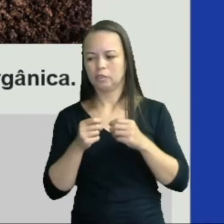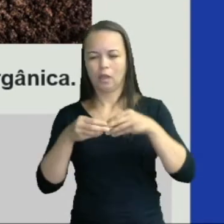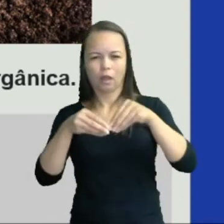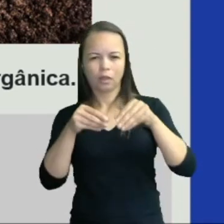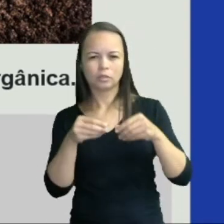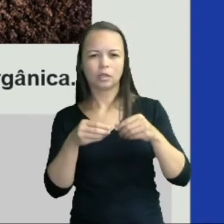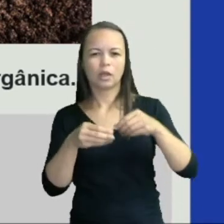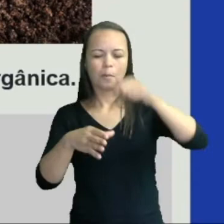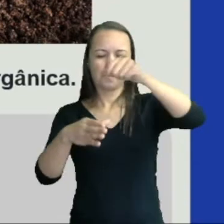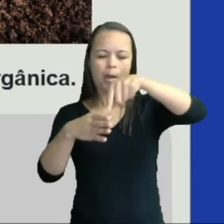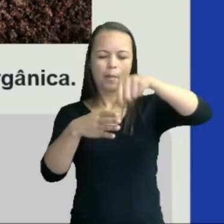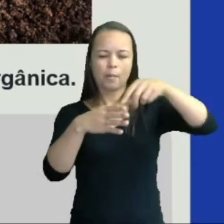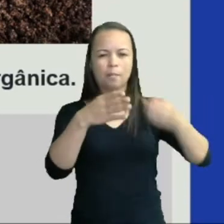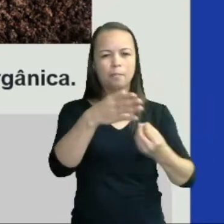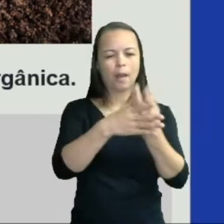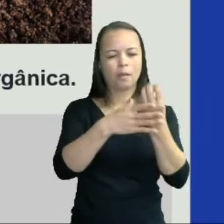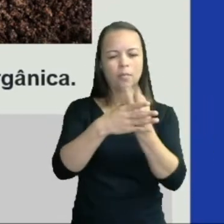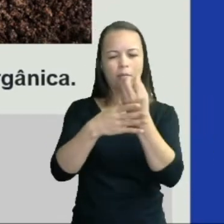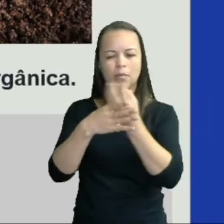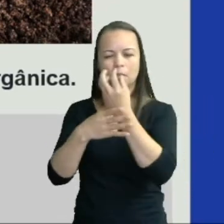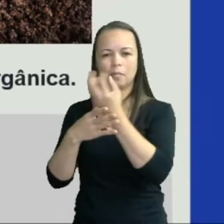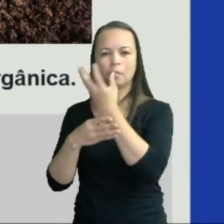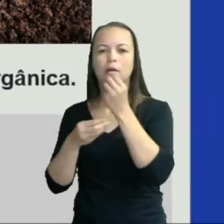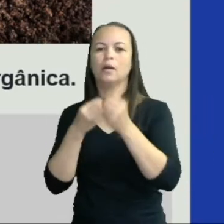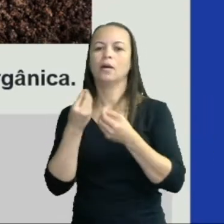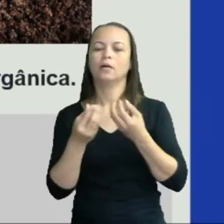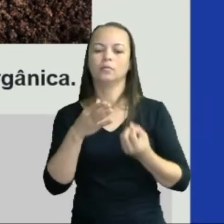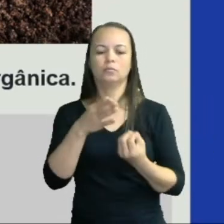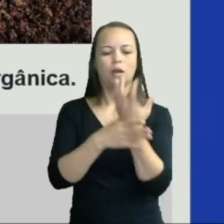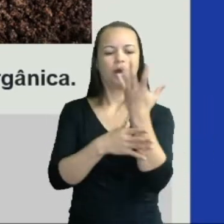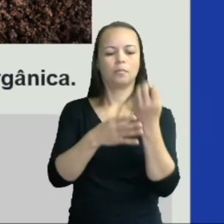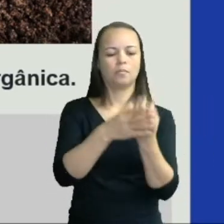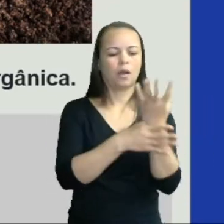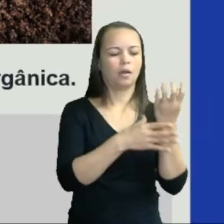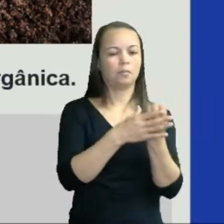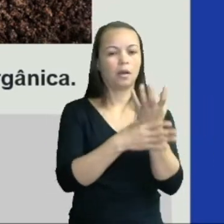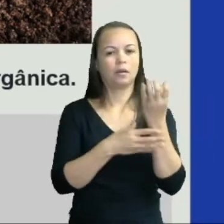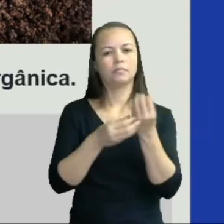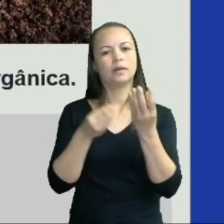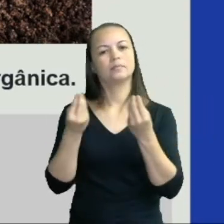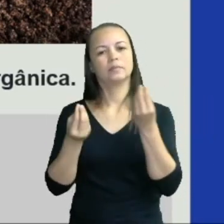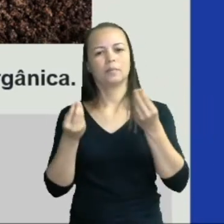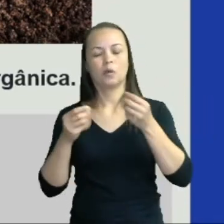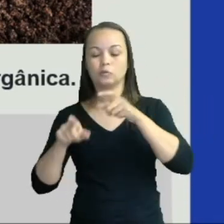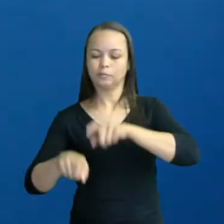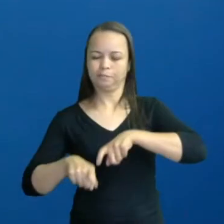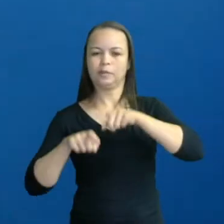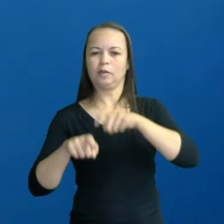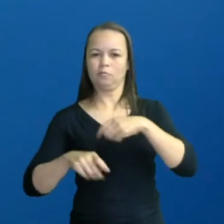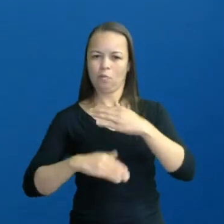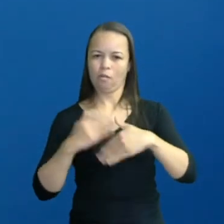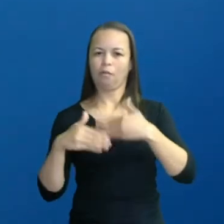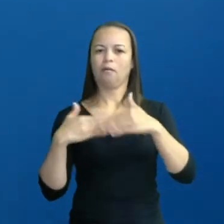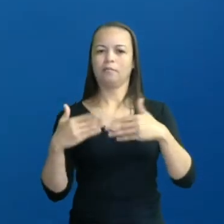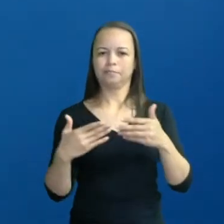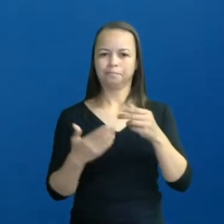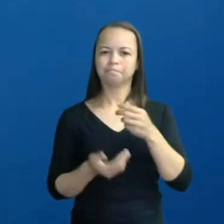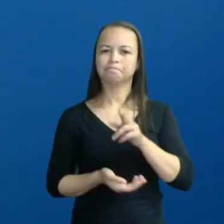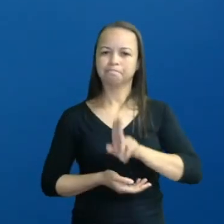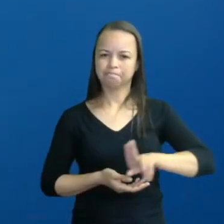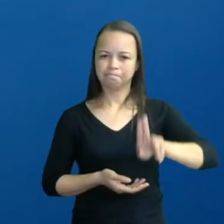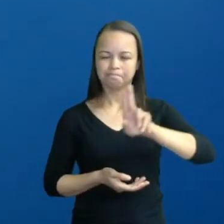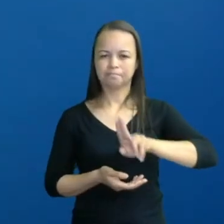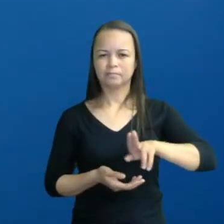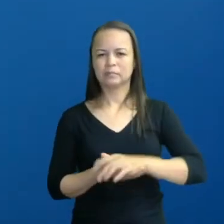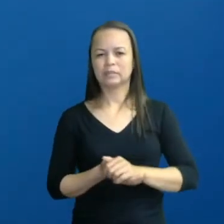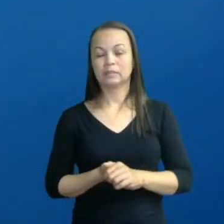bastante fértil, por isso é muito utilizado na produção agrícola. Vejam só, esse solo